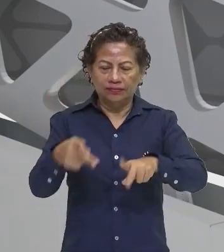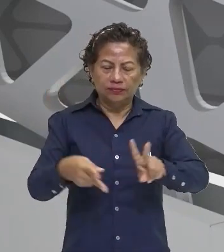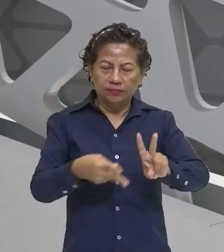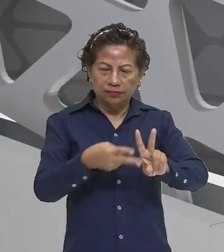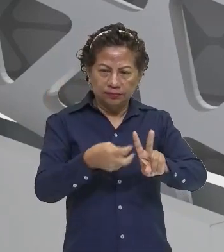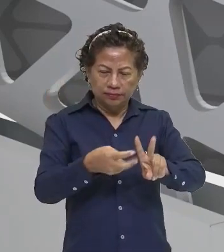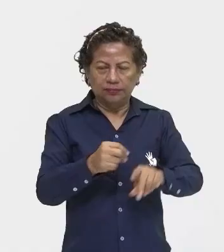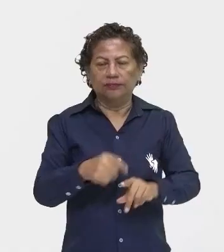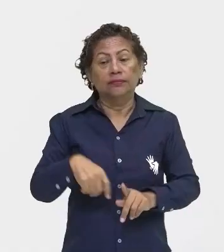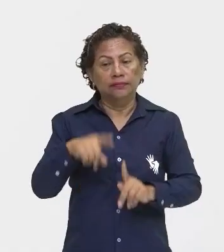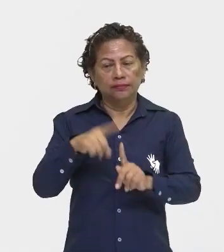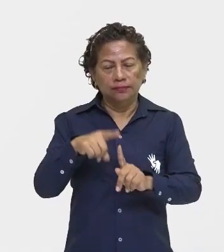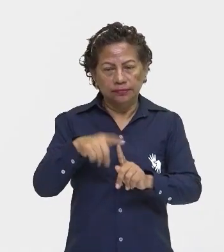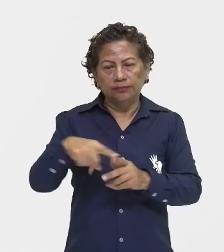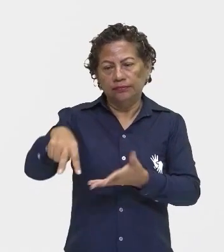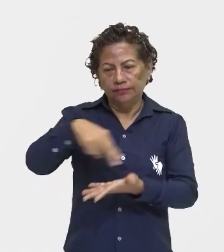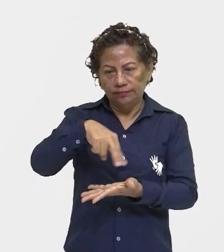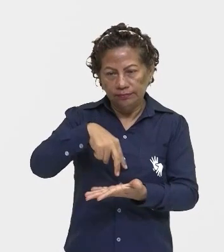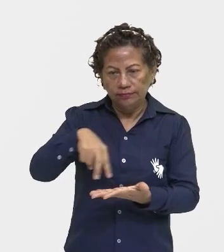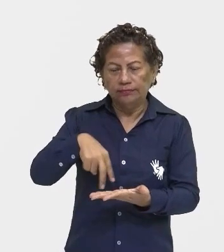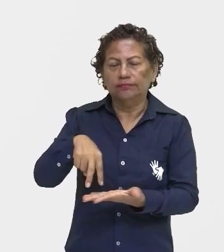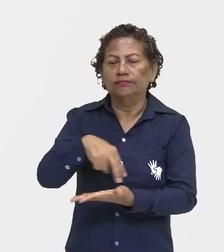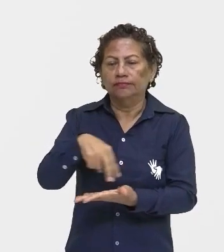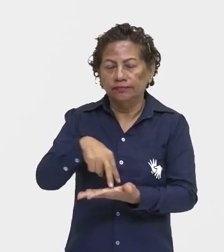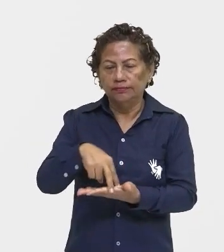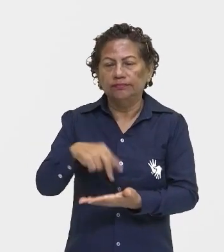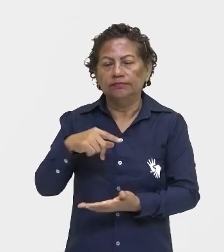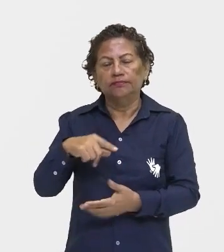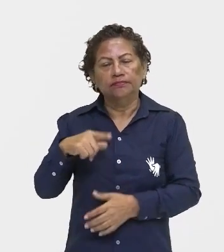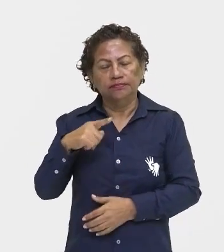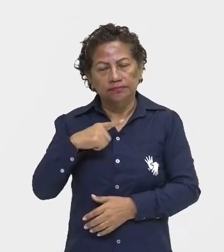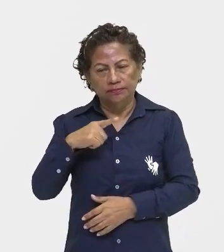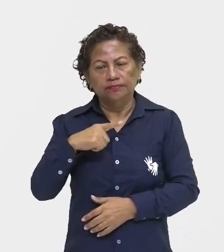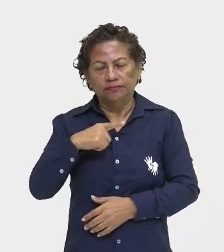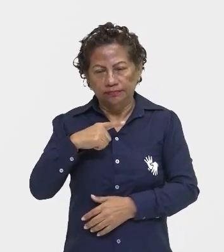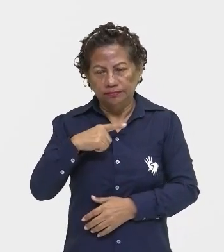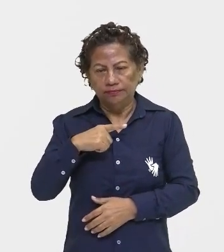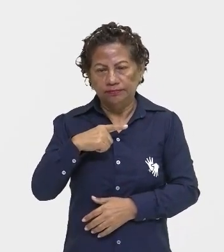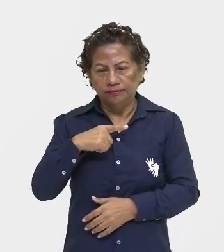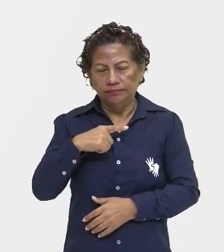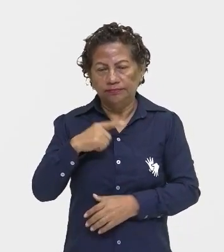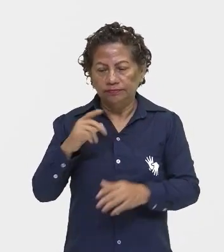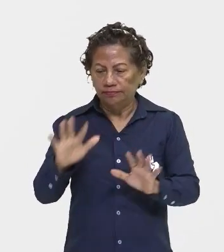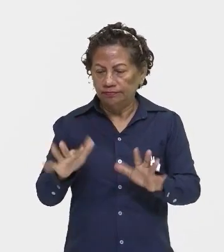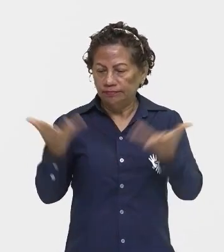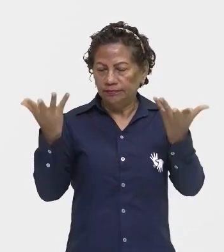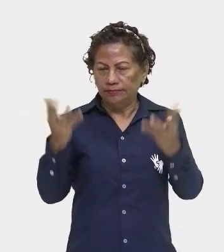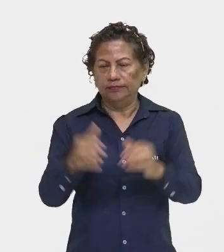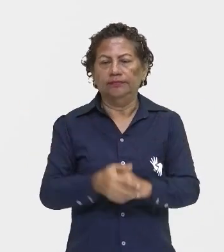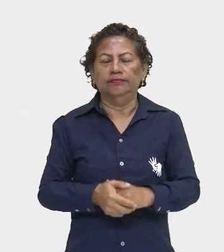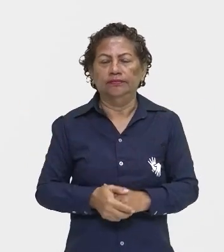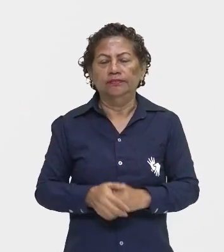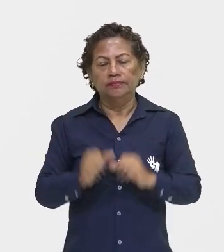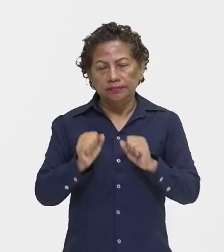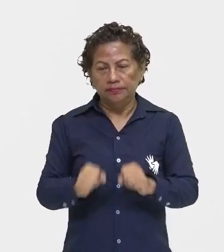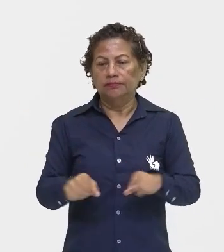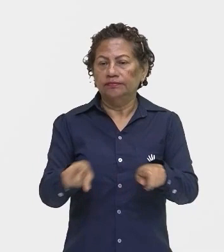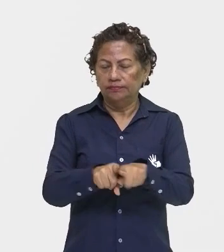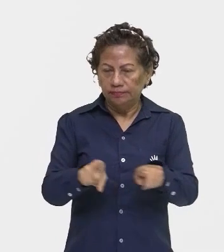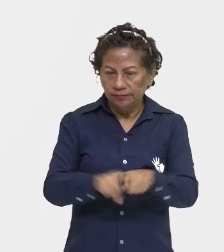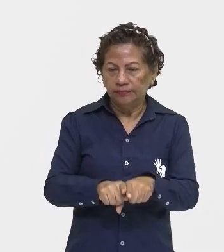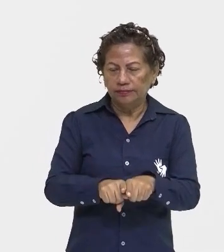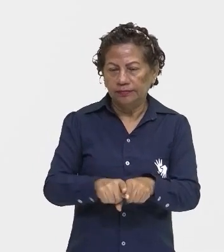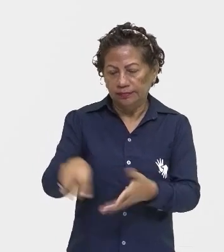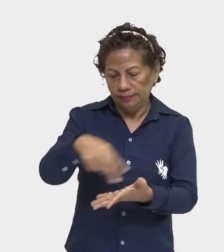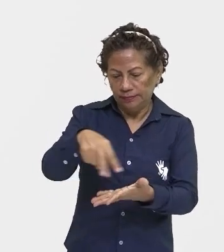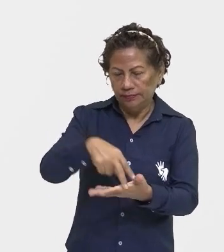Esses tipos de dança, eles podem ser realizados em diversos eventos, desde a celebração de uma pesca bem-sucedida até